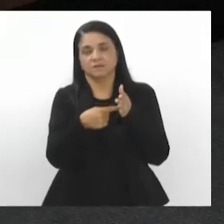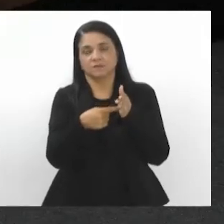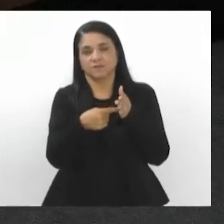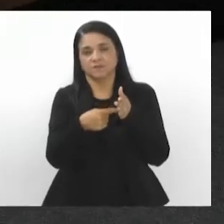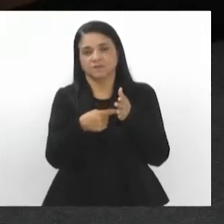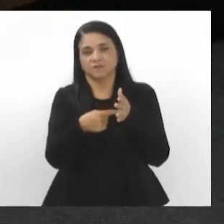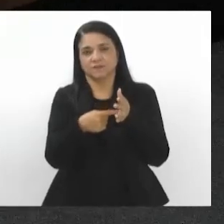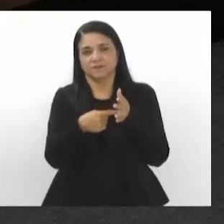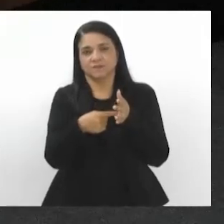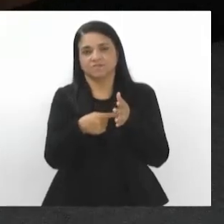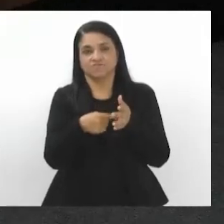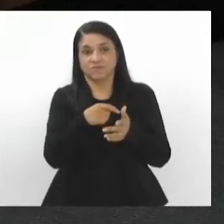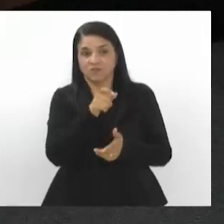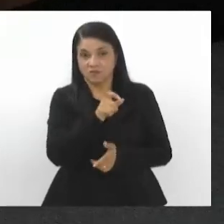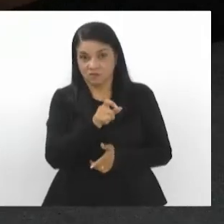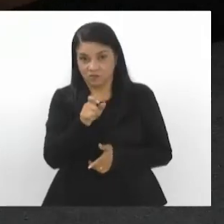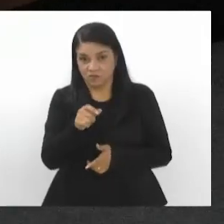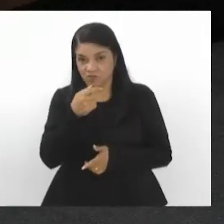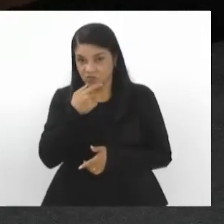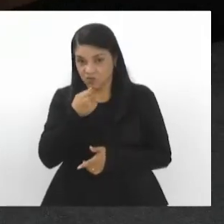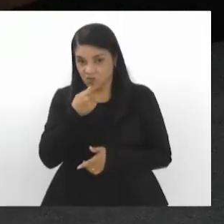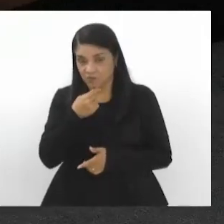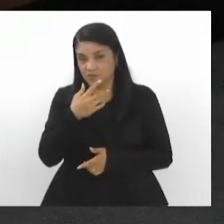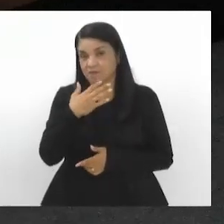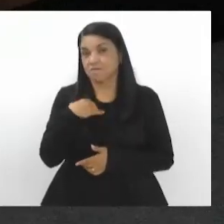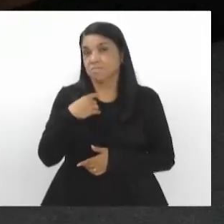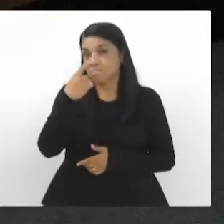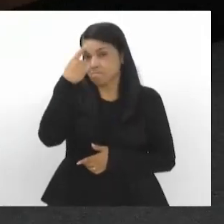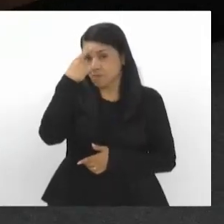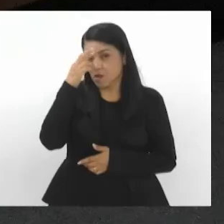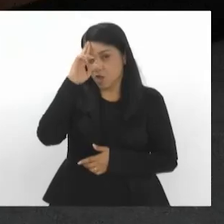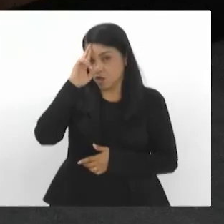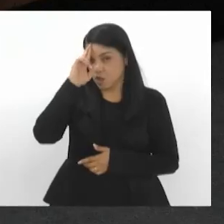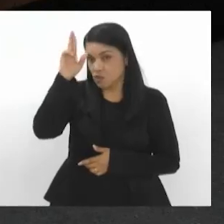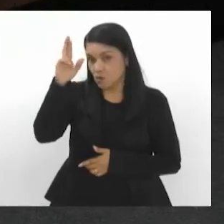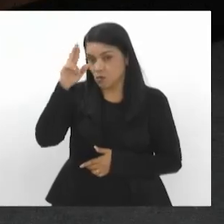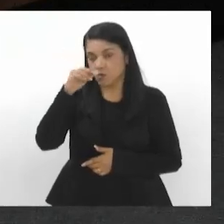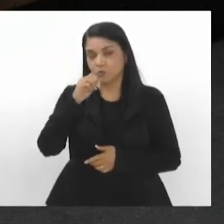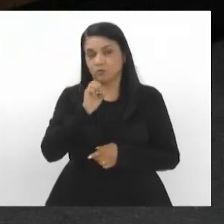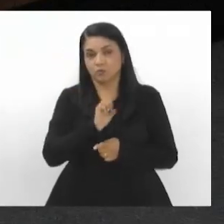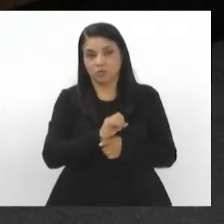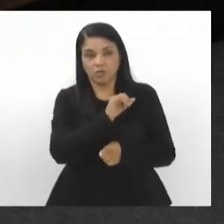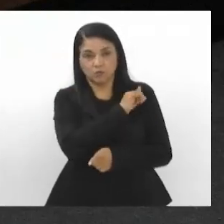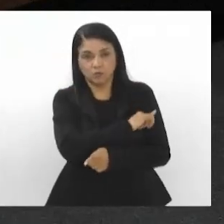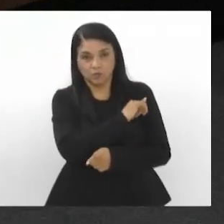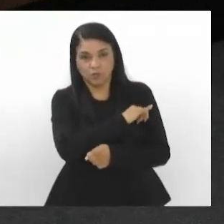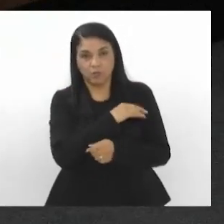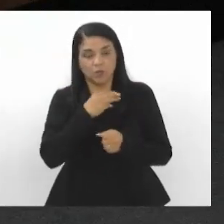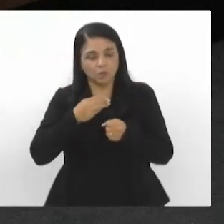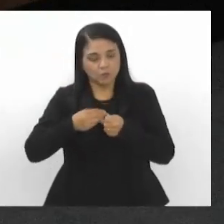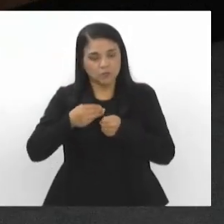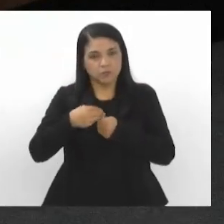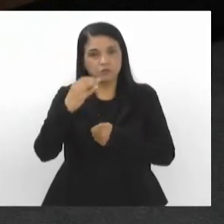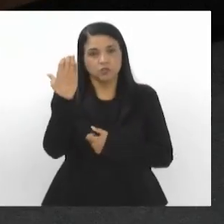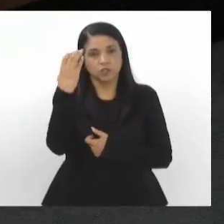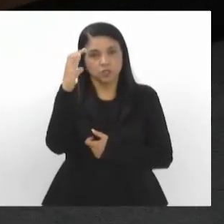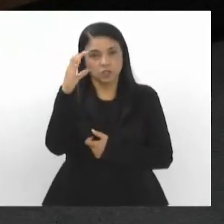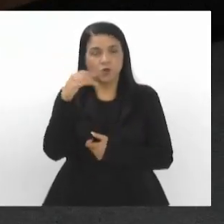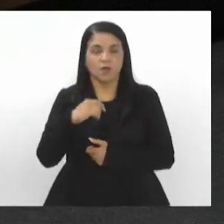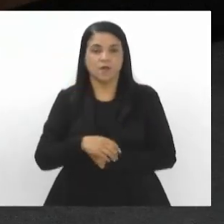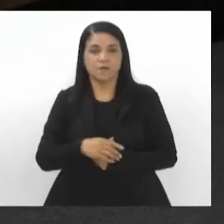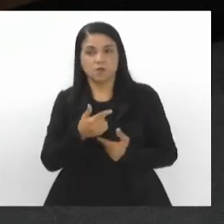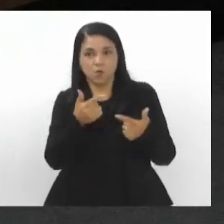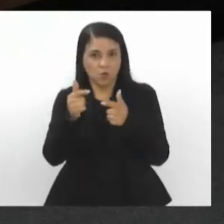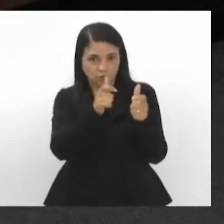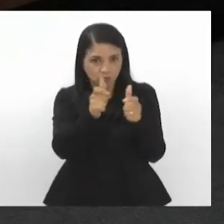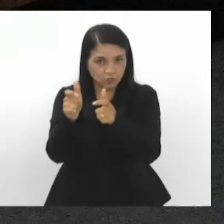esses caras que hoje se acham dono do Estado do Rio, de municípios como o município de Niterói e do Rio de Janeiro,